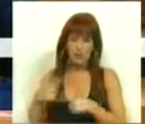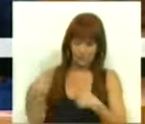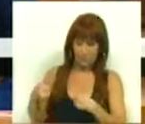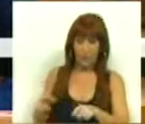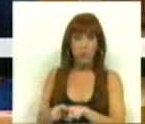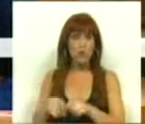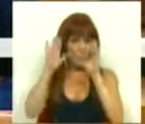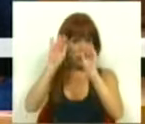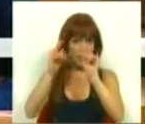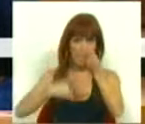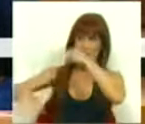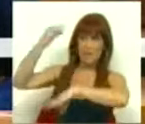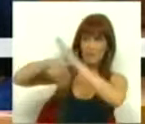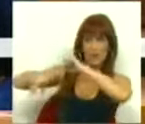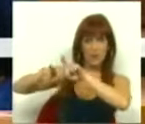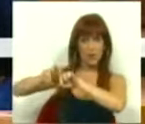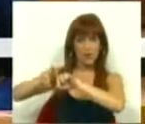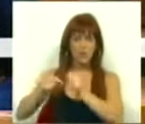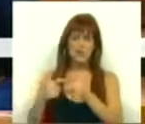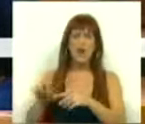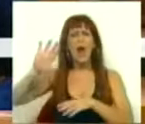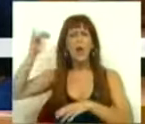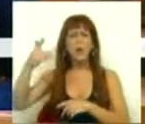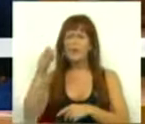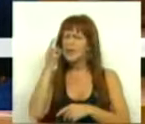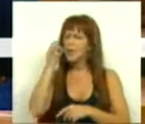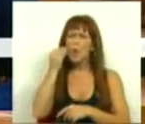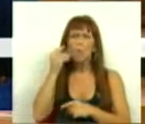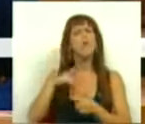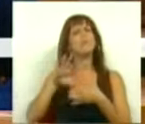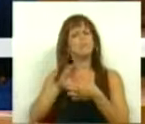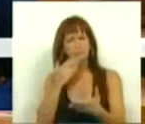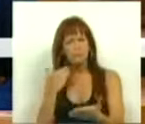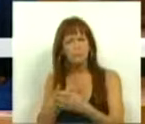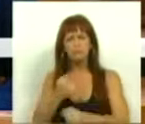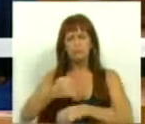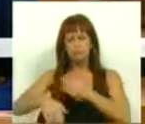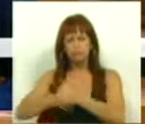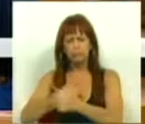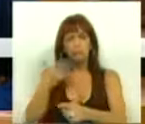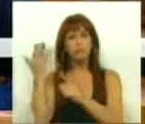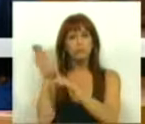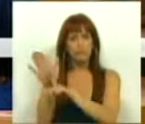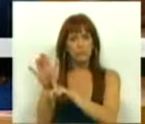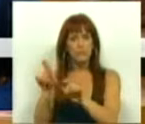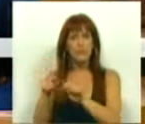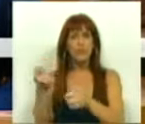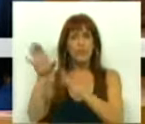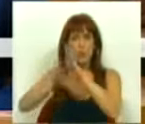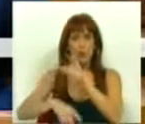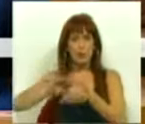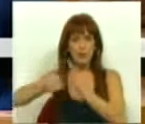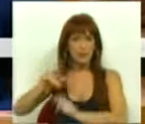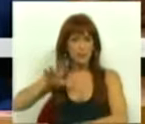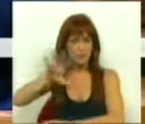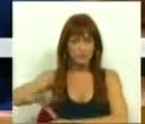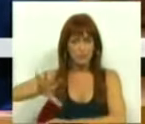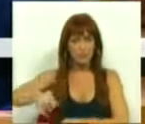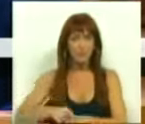dispõem para que o ensino e a aprendizagem aconteçam de forma adequada e eficiente, como, por exemplo, o currículo e os exames